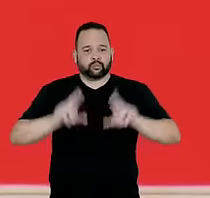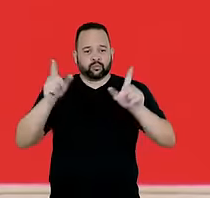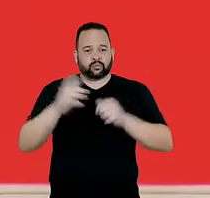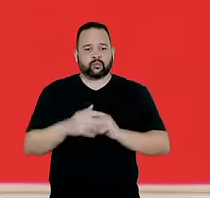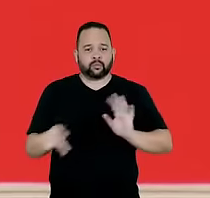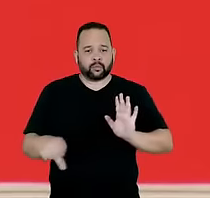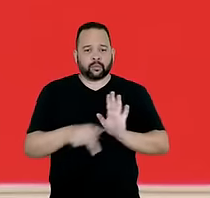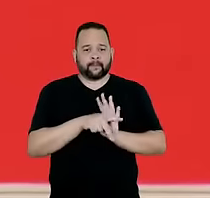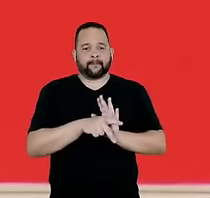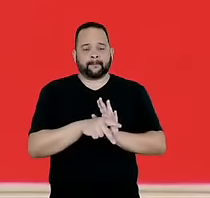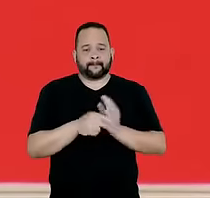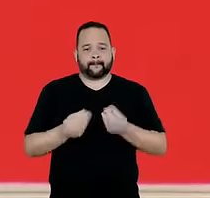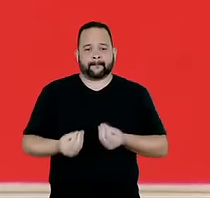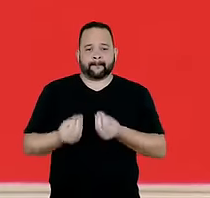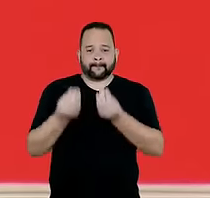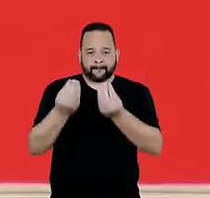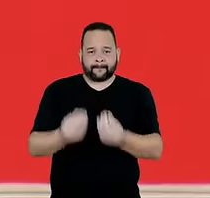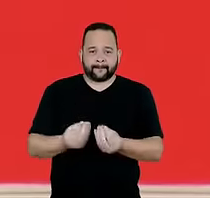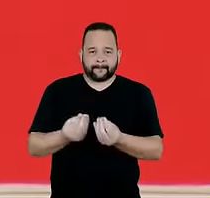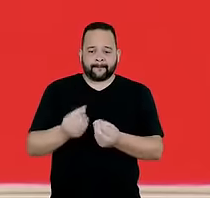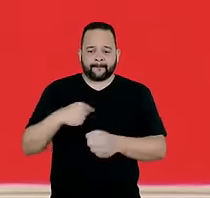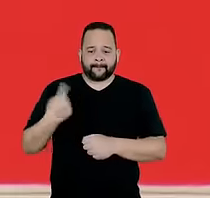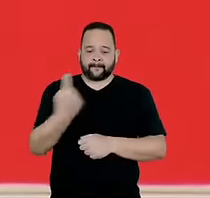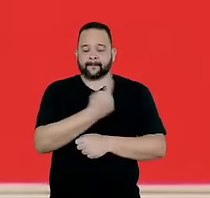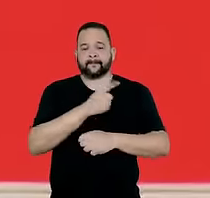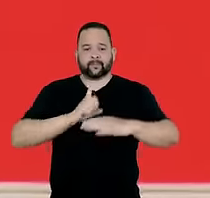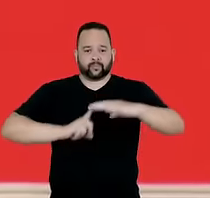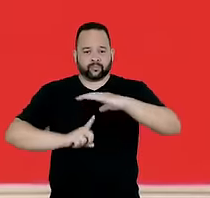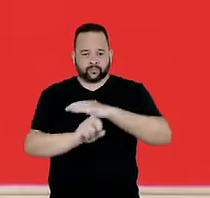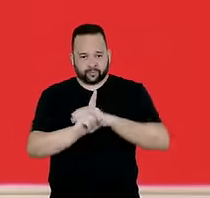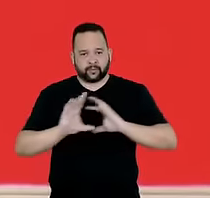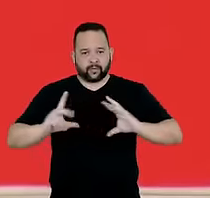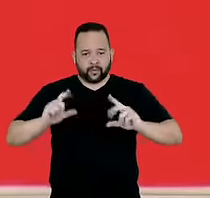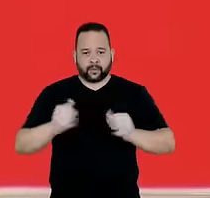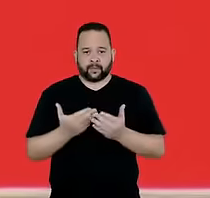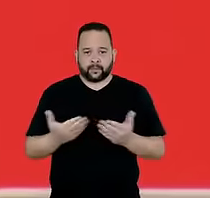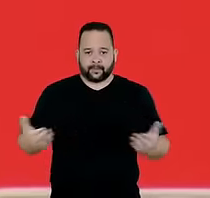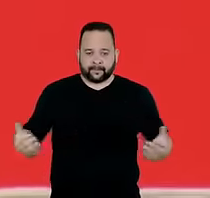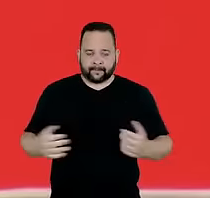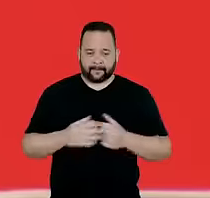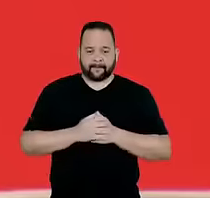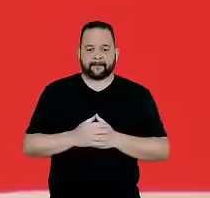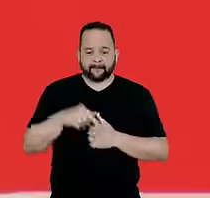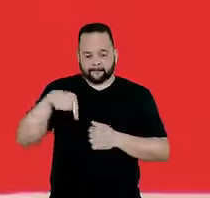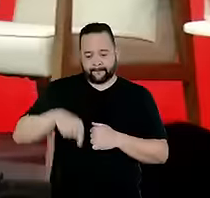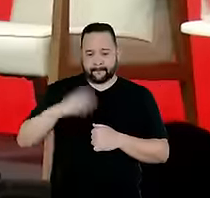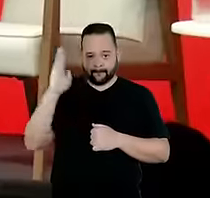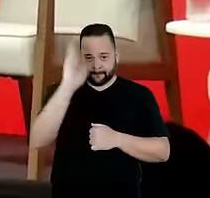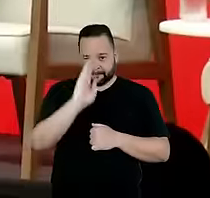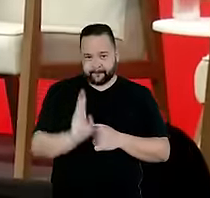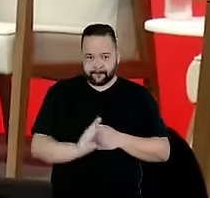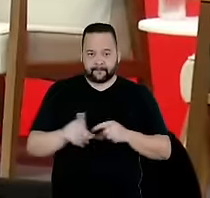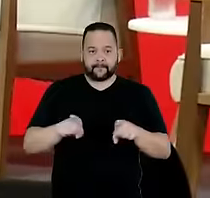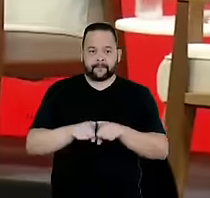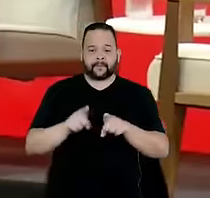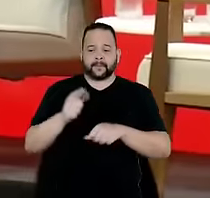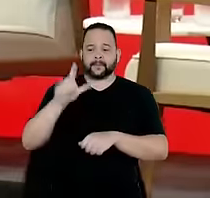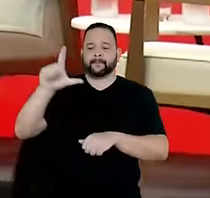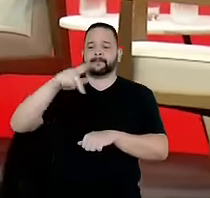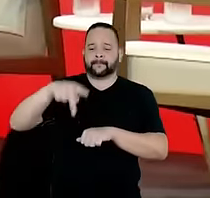disposição dos nossos clientes de todos vocês tanto aqui no Brasil como no exterior